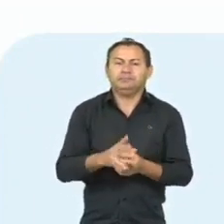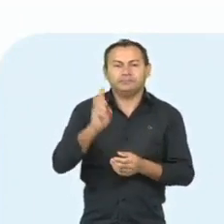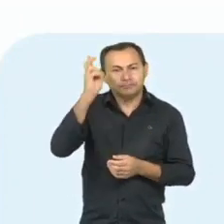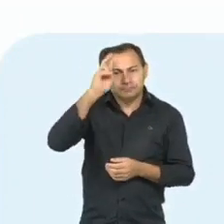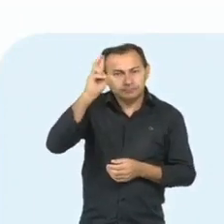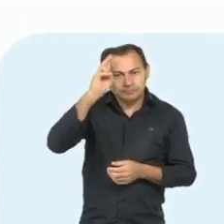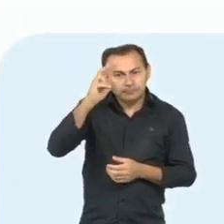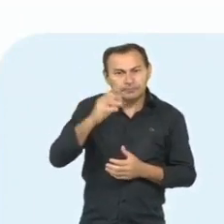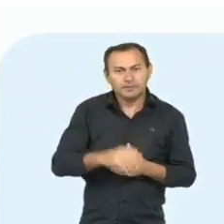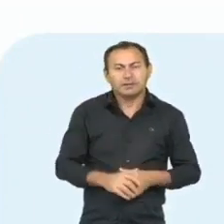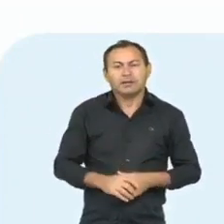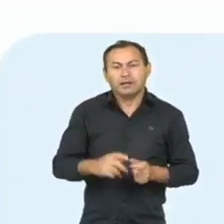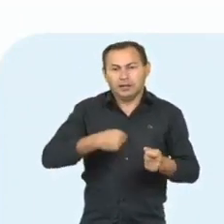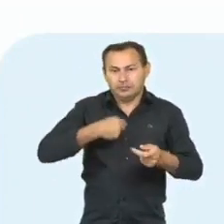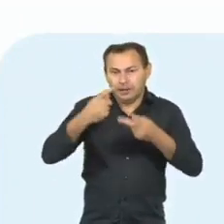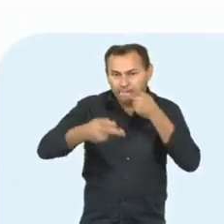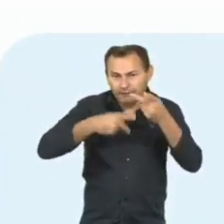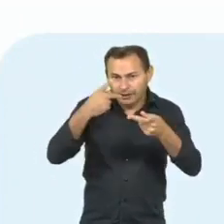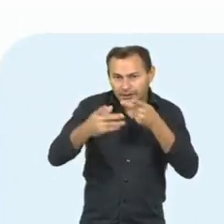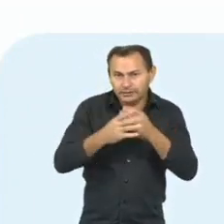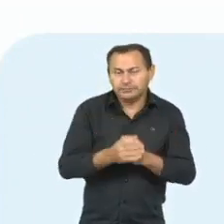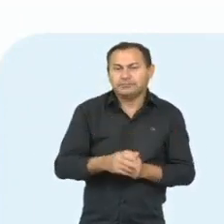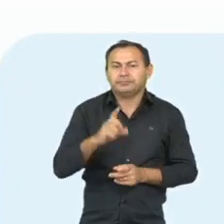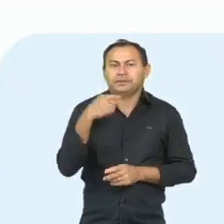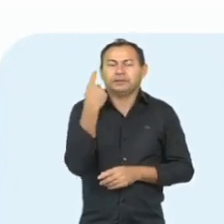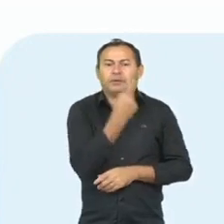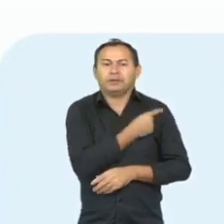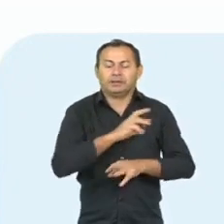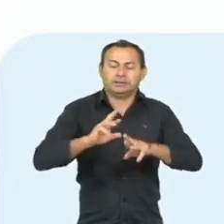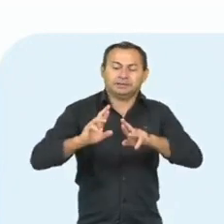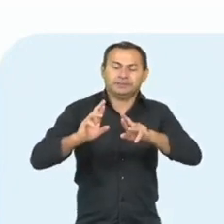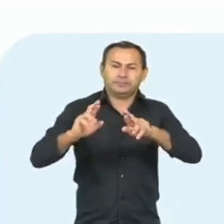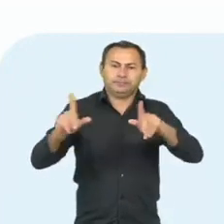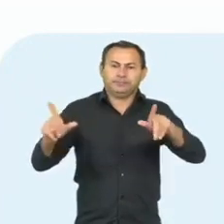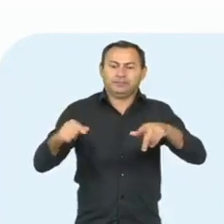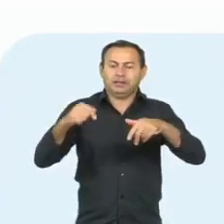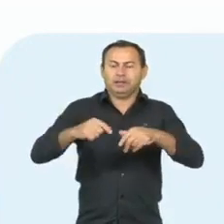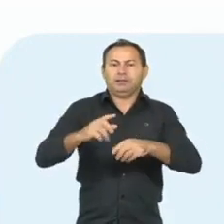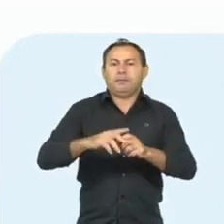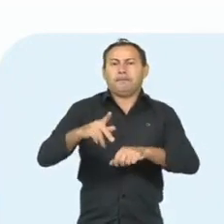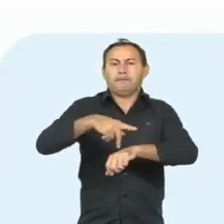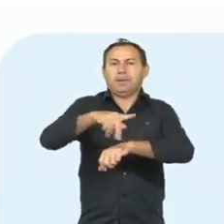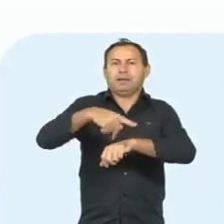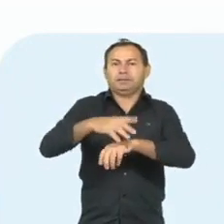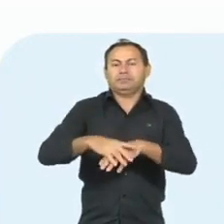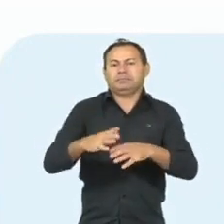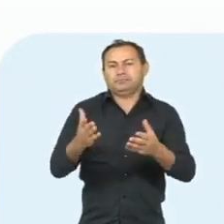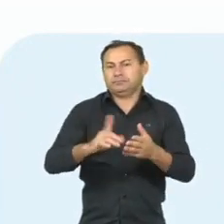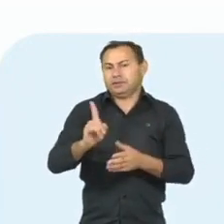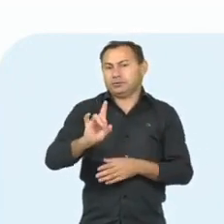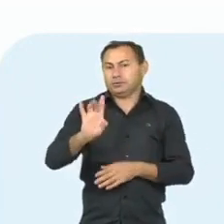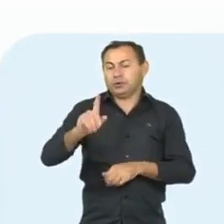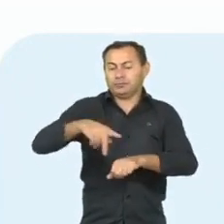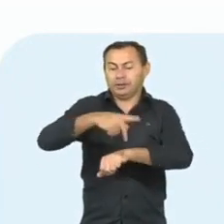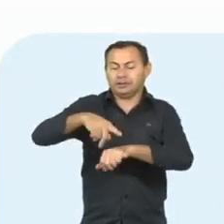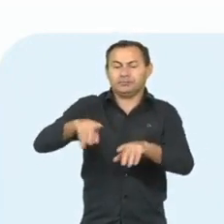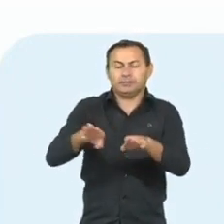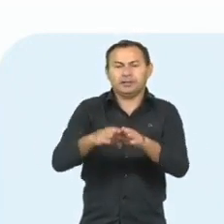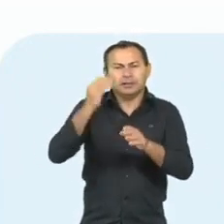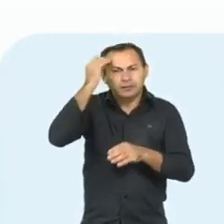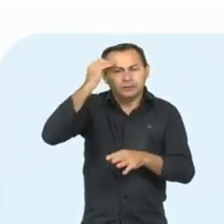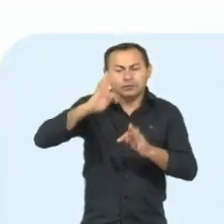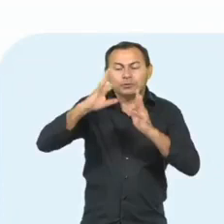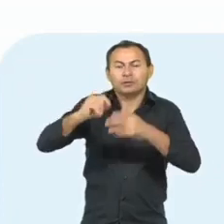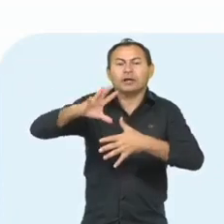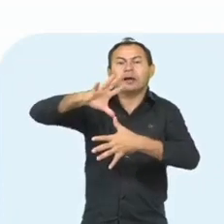lembrar que eu disse sobre as nossas diferenças aqui no país. Sobre não só no país, mas pensando em toda a América